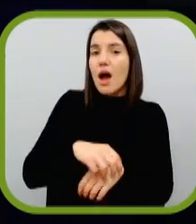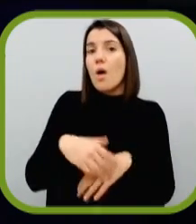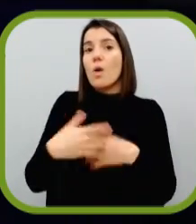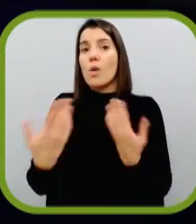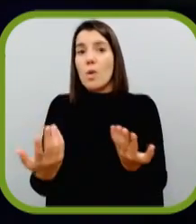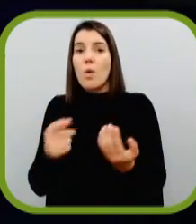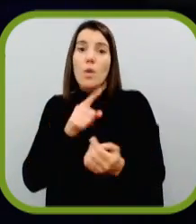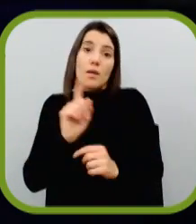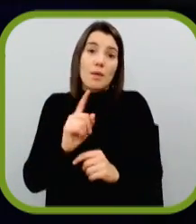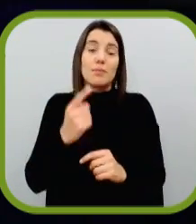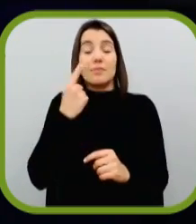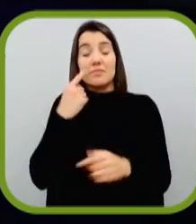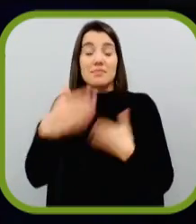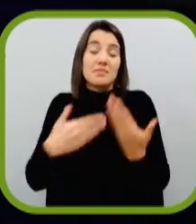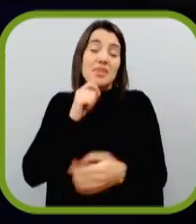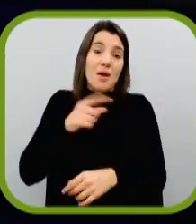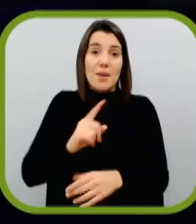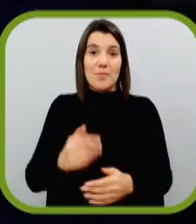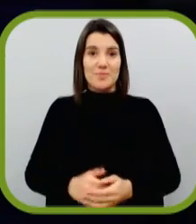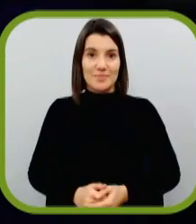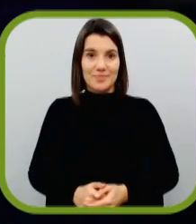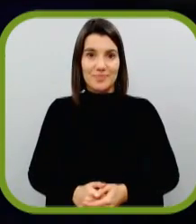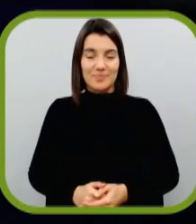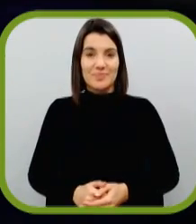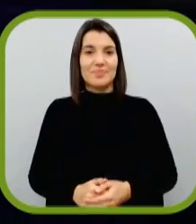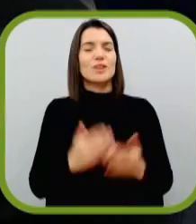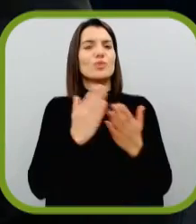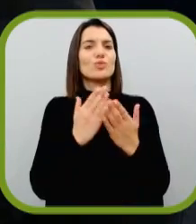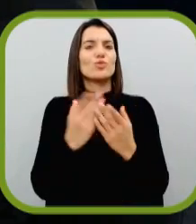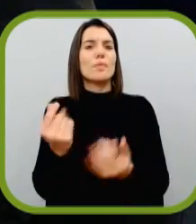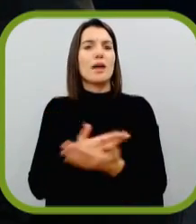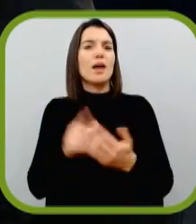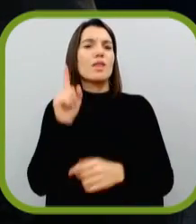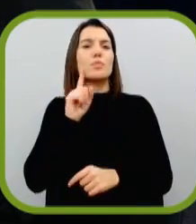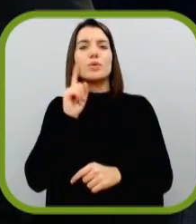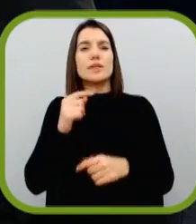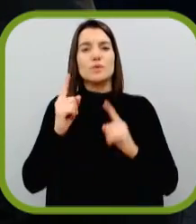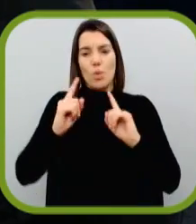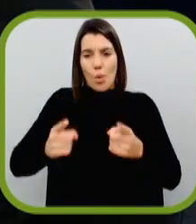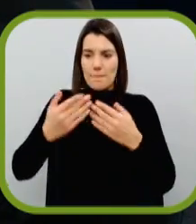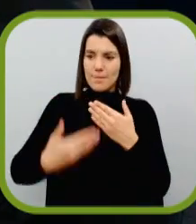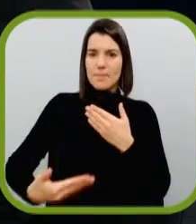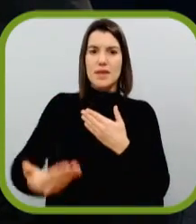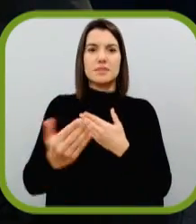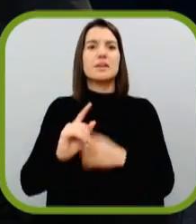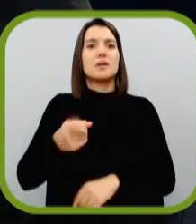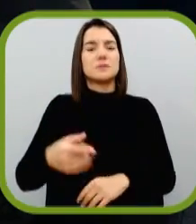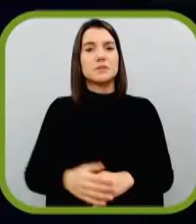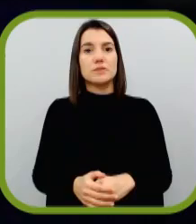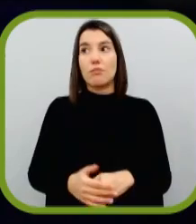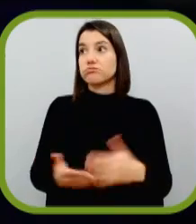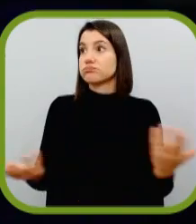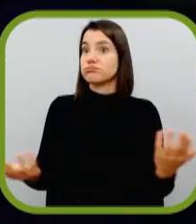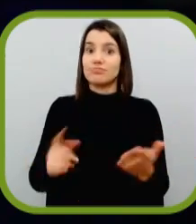produto no mercado e a sua viabilidade. Qual é a importância dos estudos de mercado neste arranque? É fundamental, não